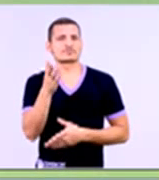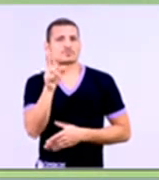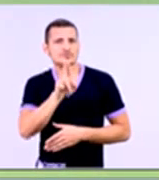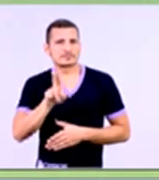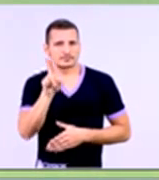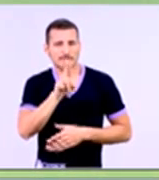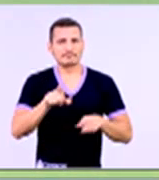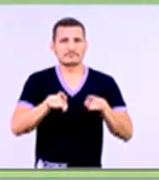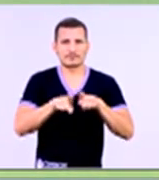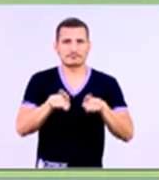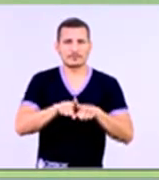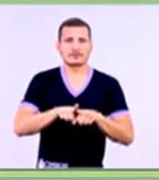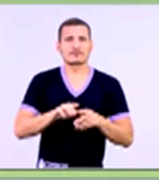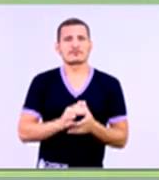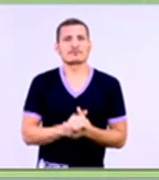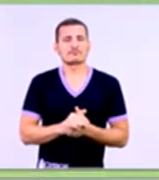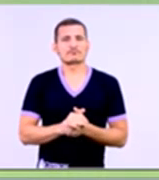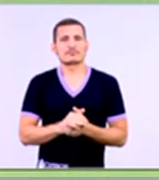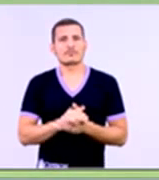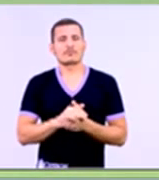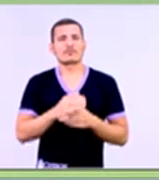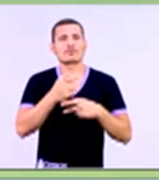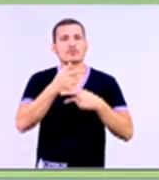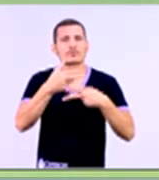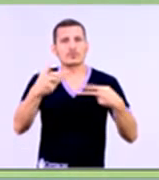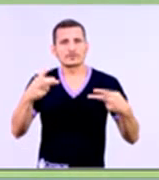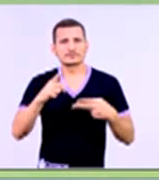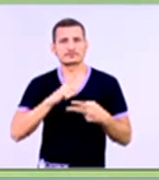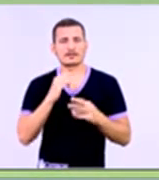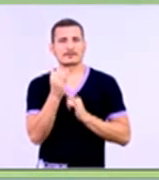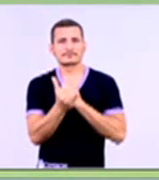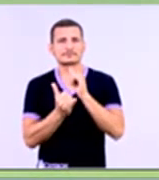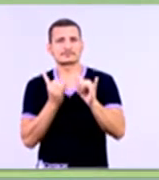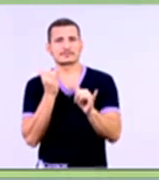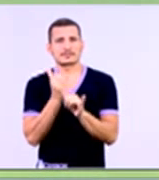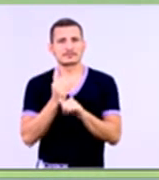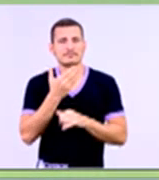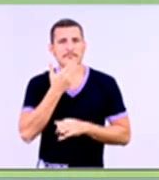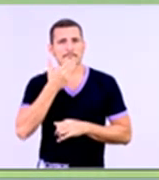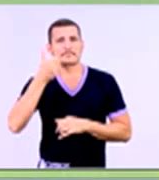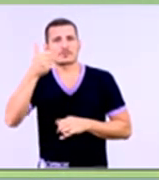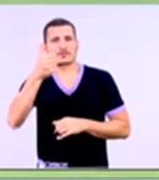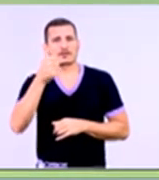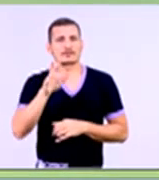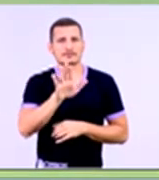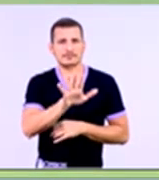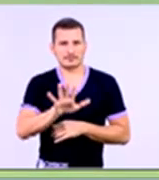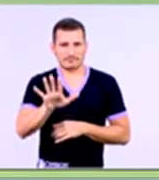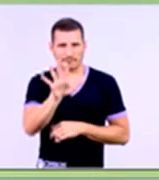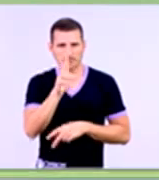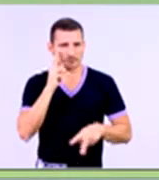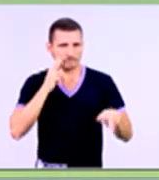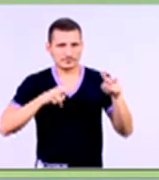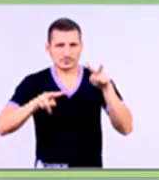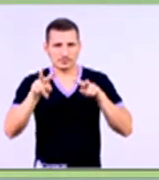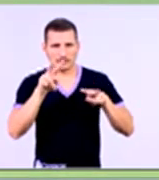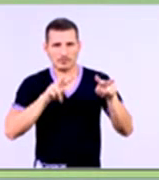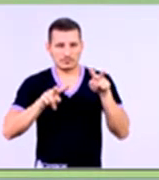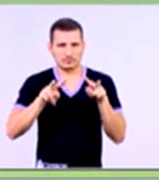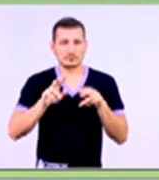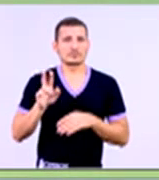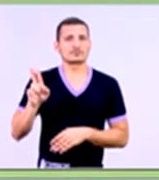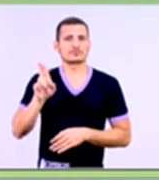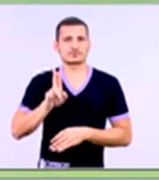quais recursos existem na internet para melhorar a interface visual do